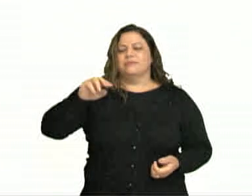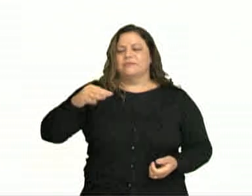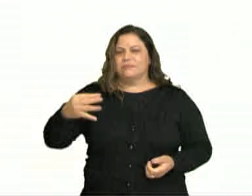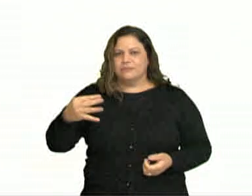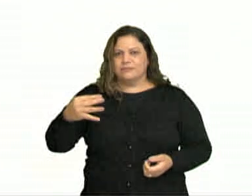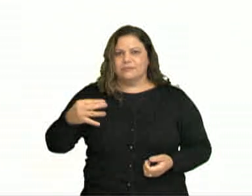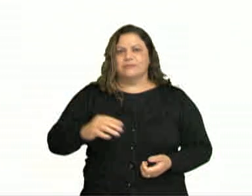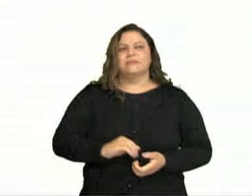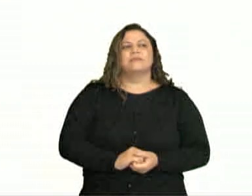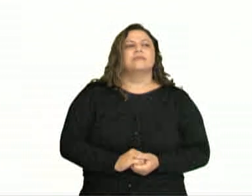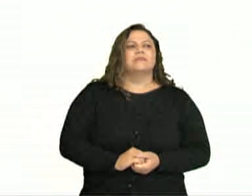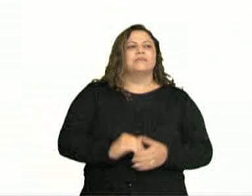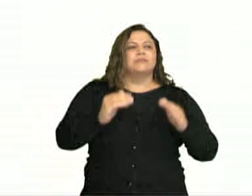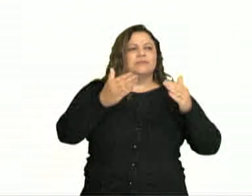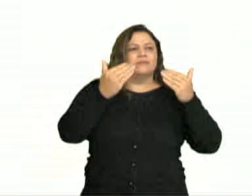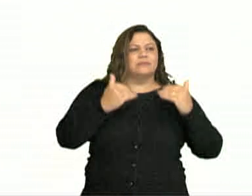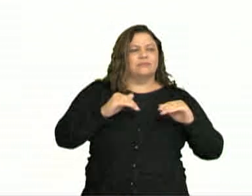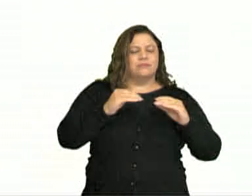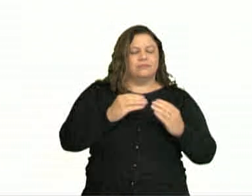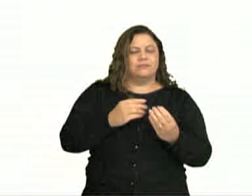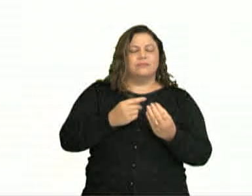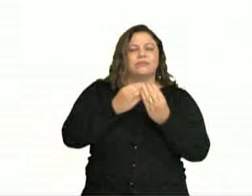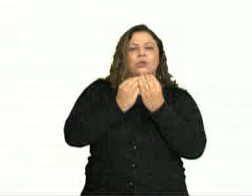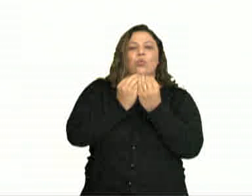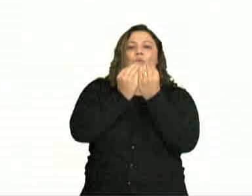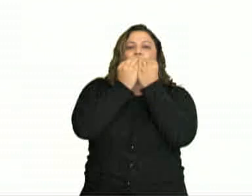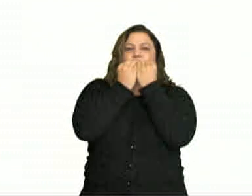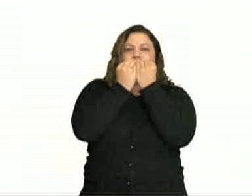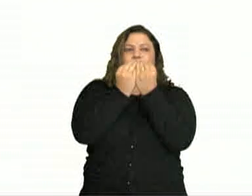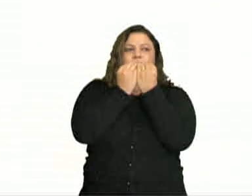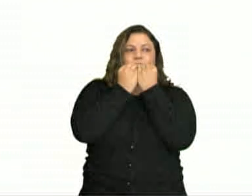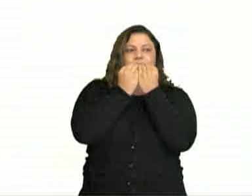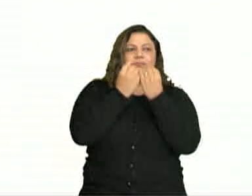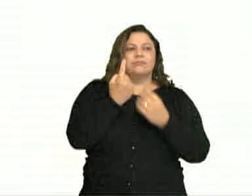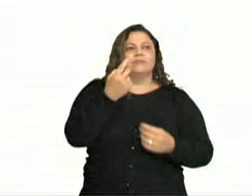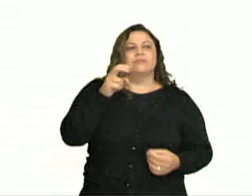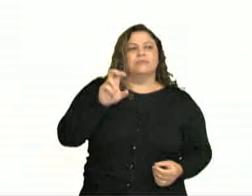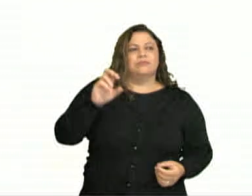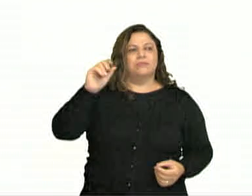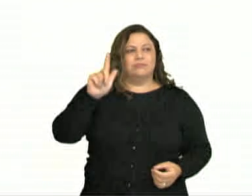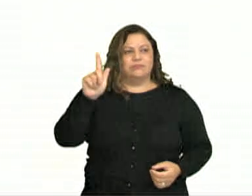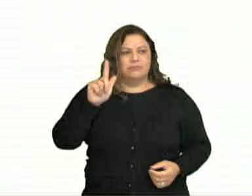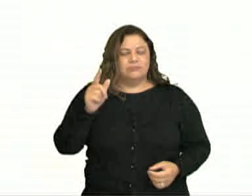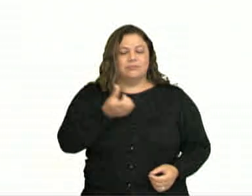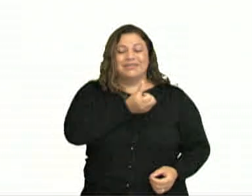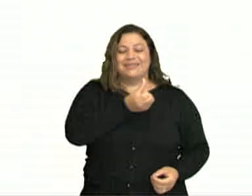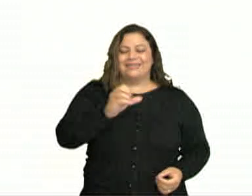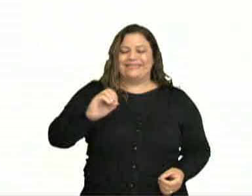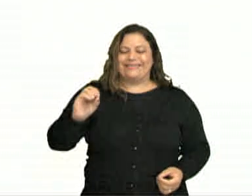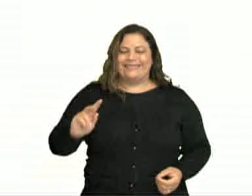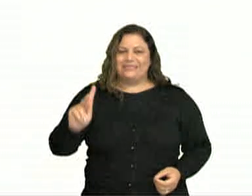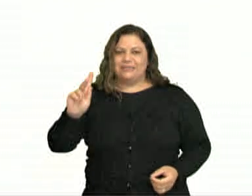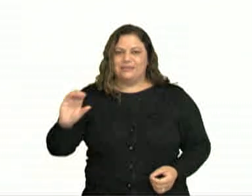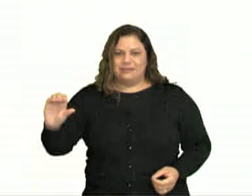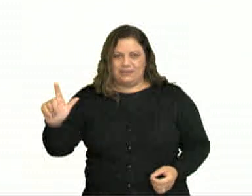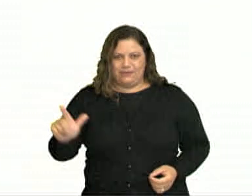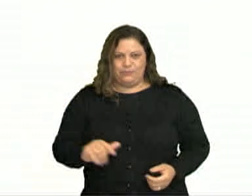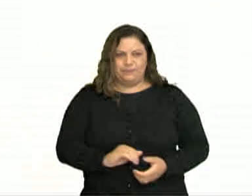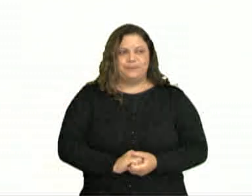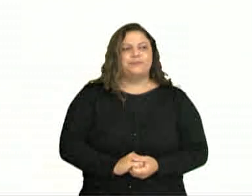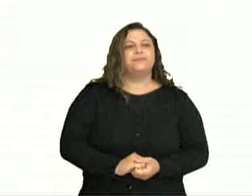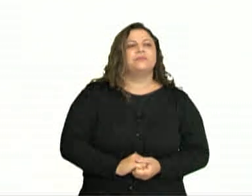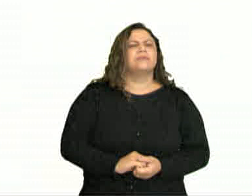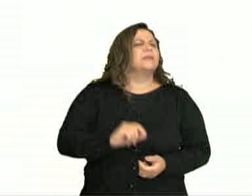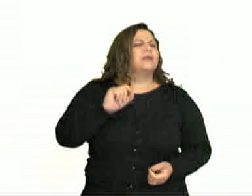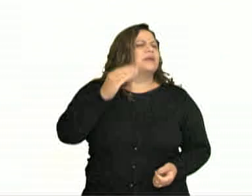274 quilocalorias. Um cheeseburger de 150 gramas possui em média 600 quilocalorias. Que tal